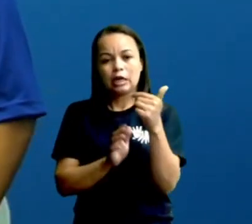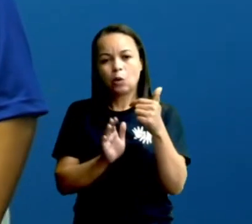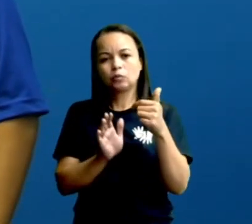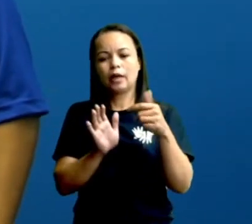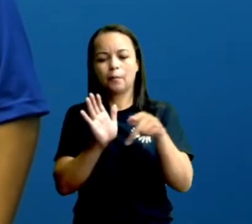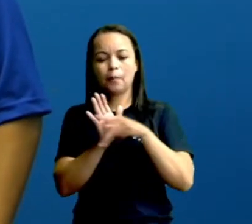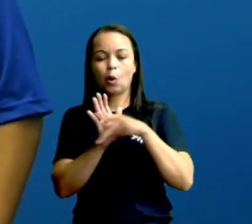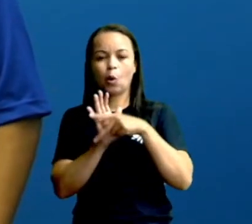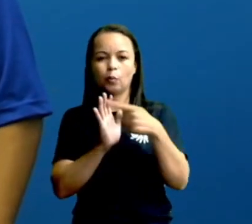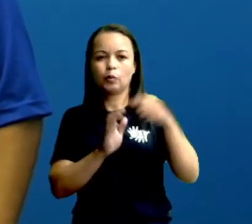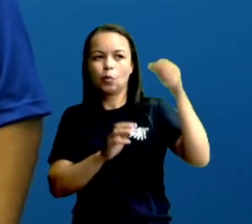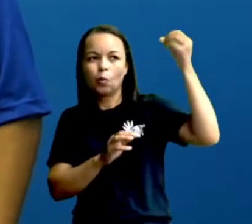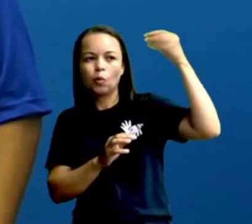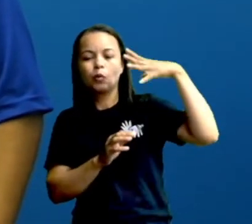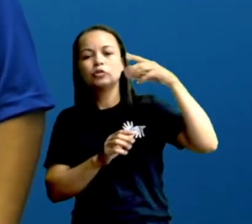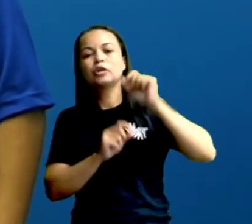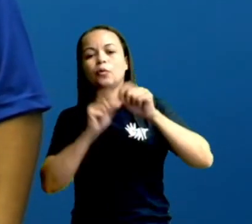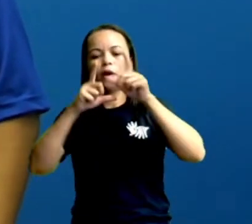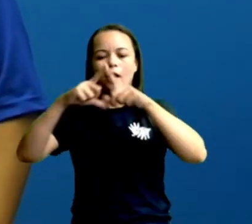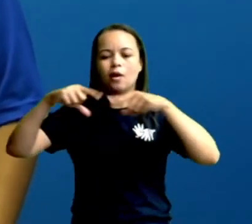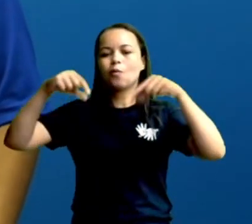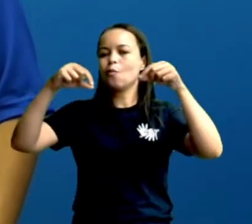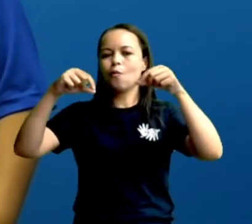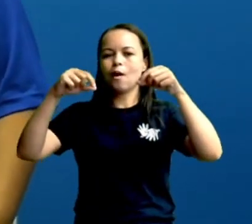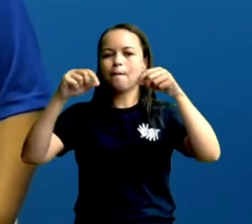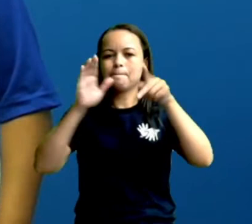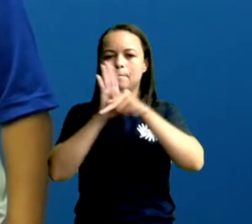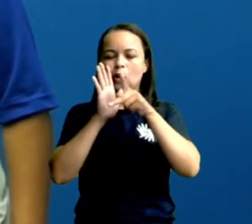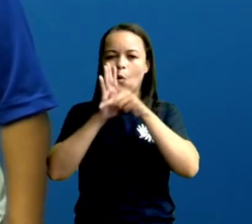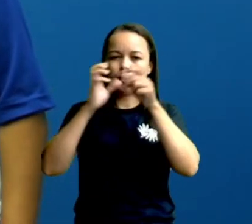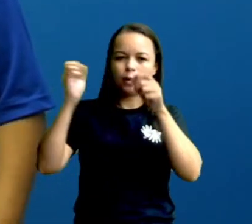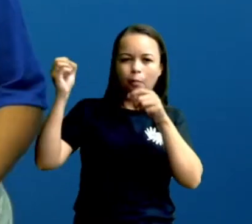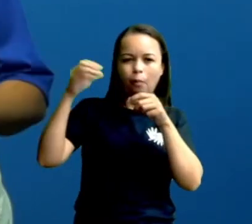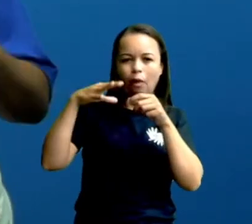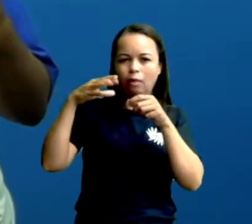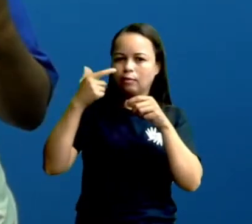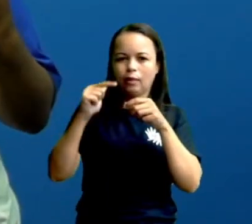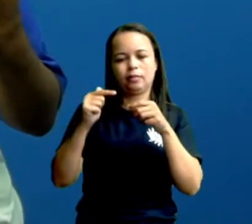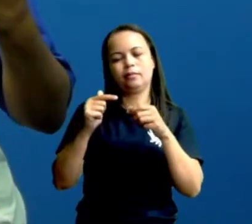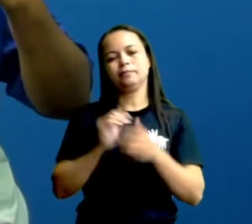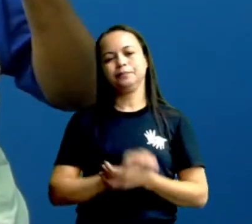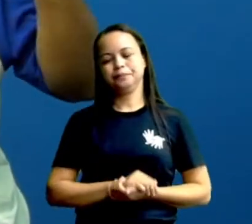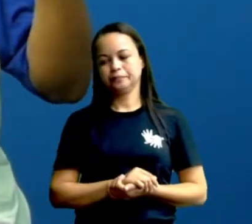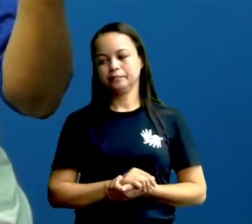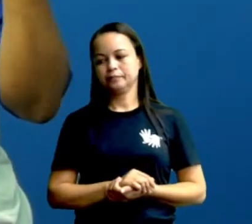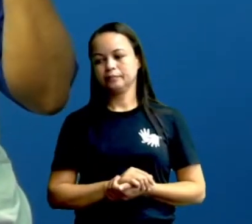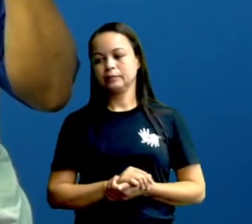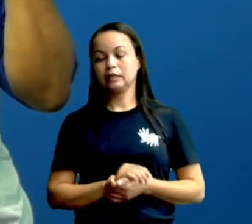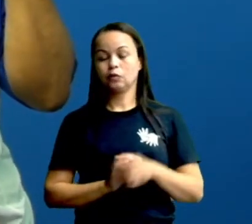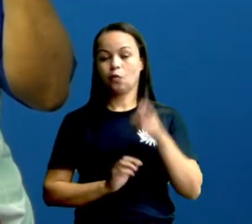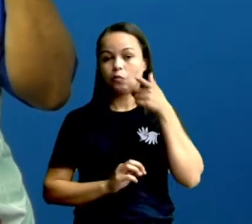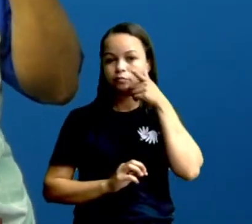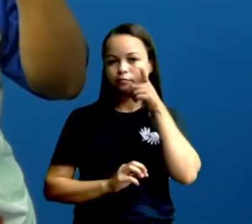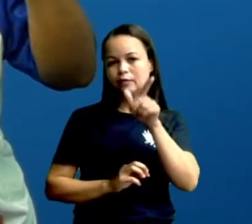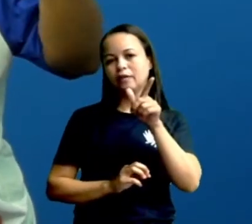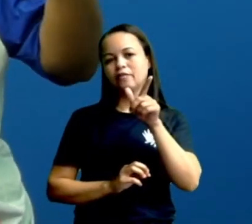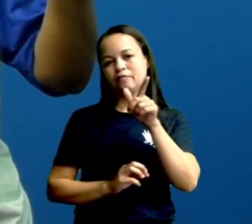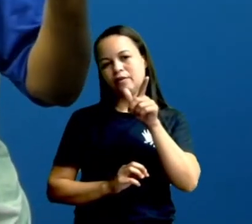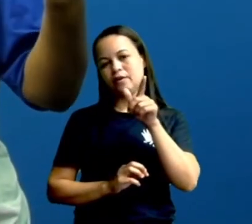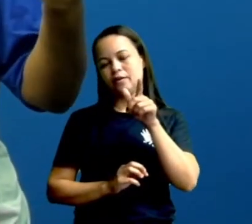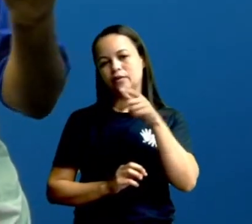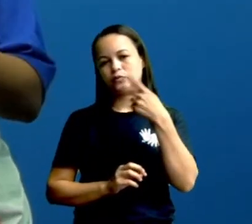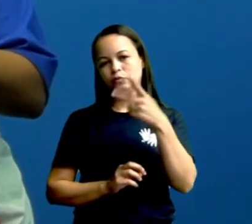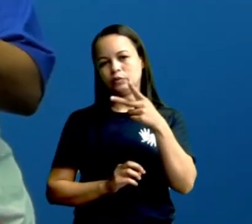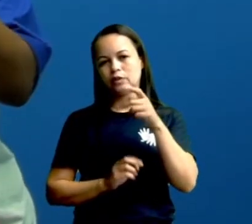da Lua, do satélite natural da Lua, do planeta Terra. Que aí a gente só consegue ver, né, o